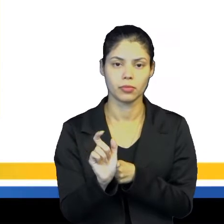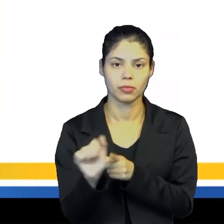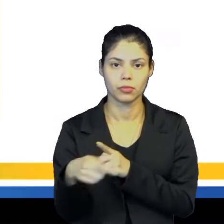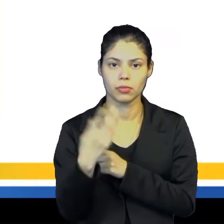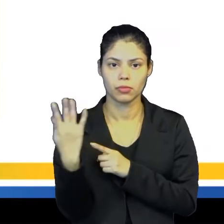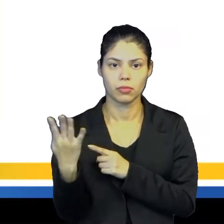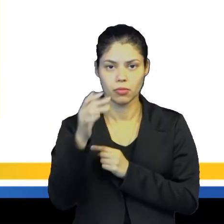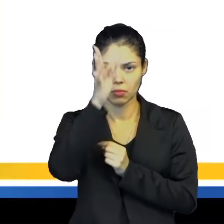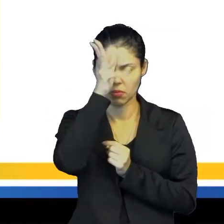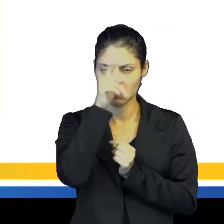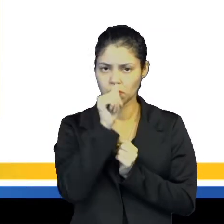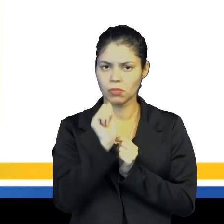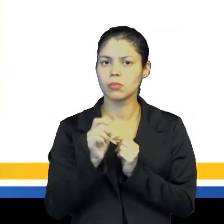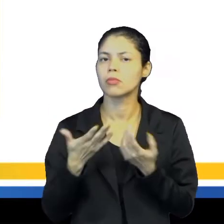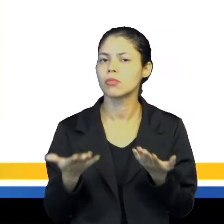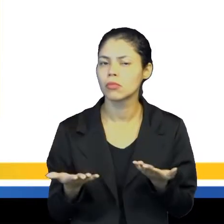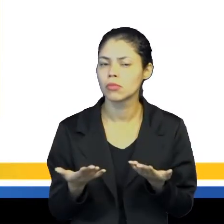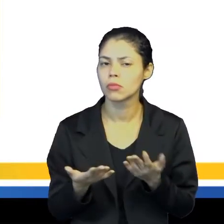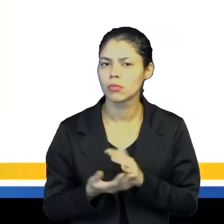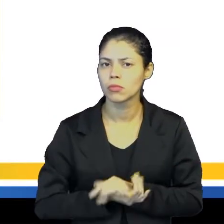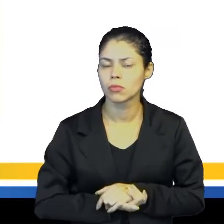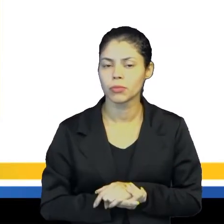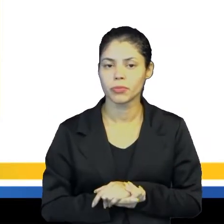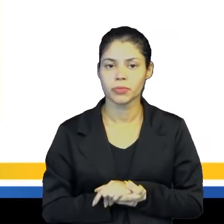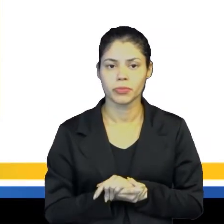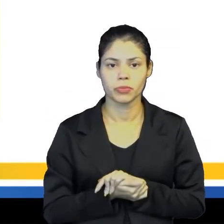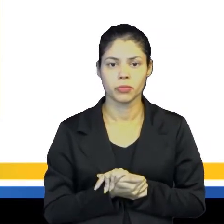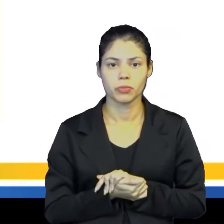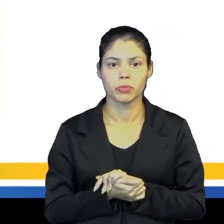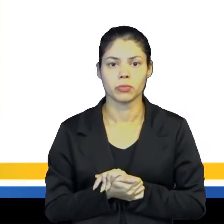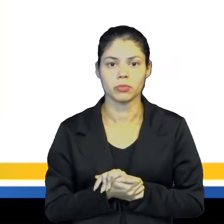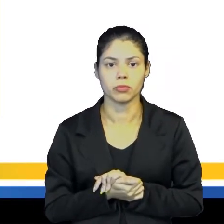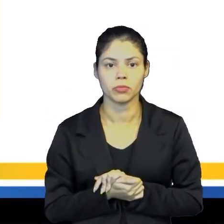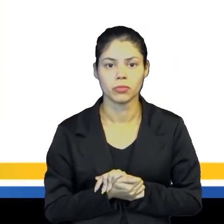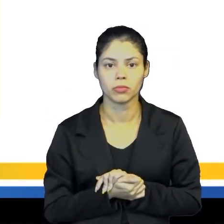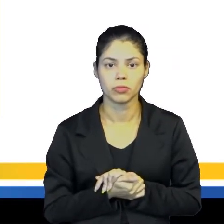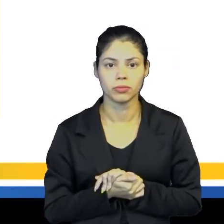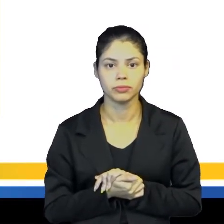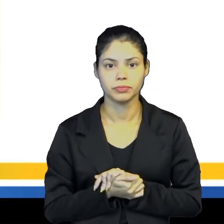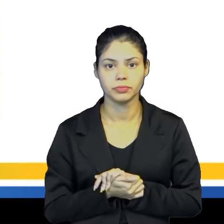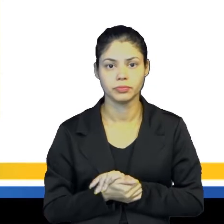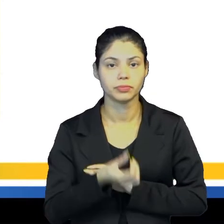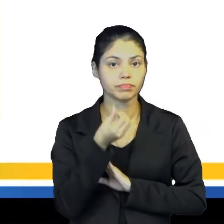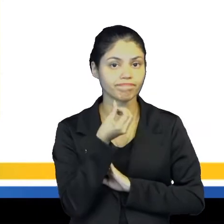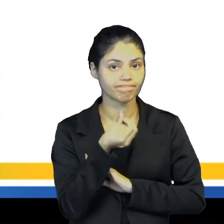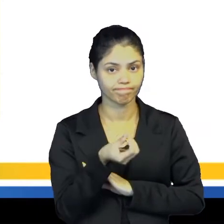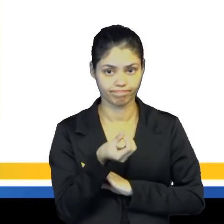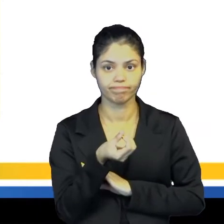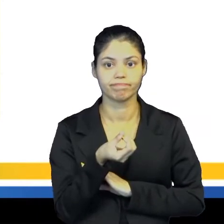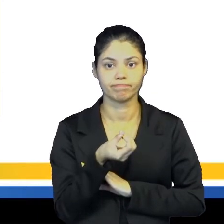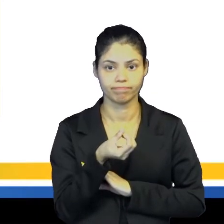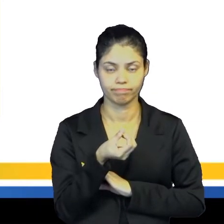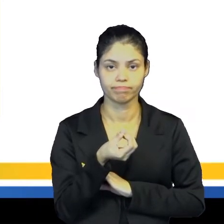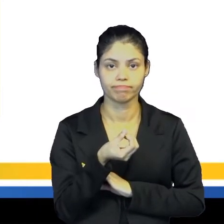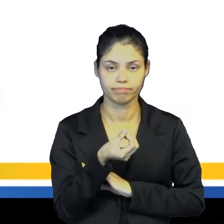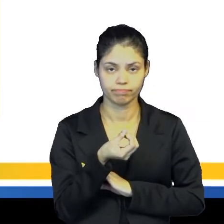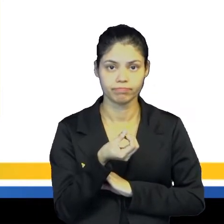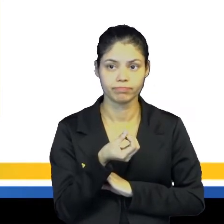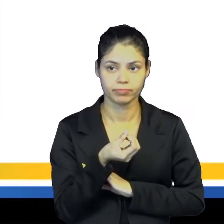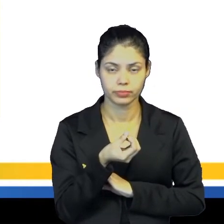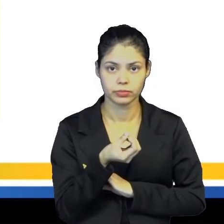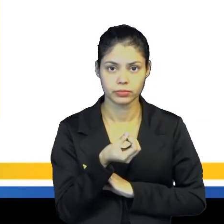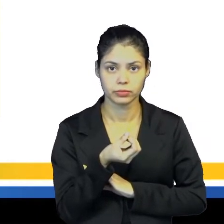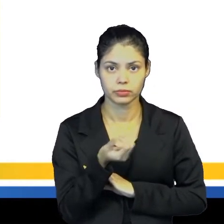contaram quantas vezes aparece a palavra galinha nesse texto? Viram? 6 vezes. Então,